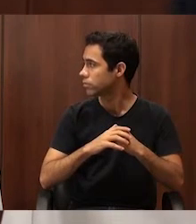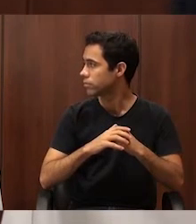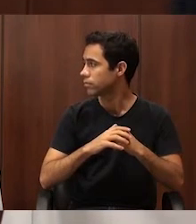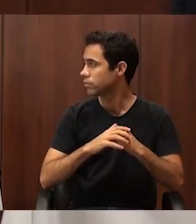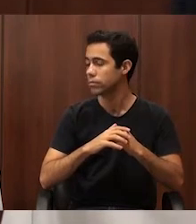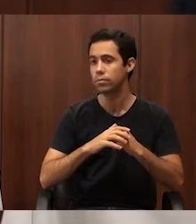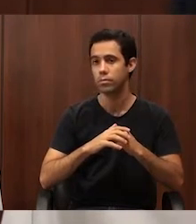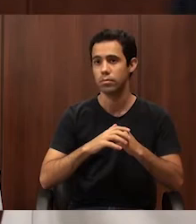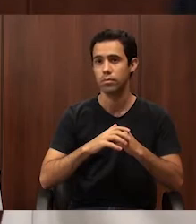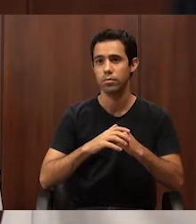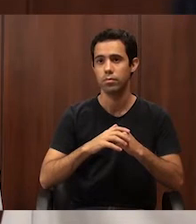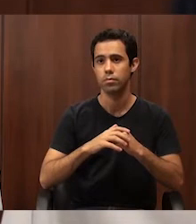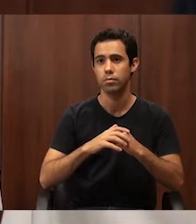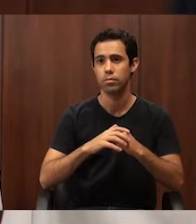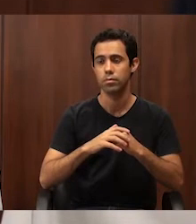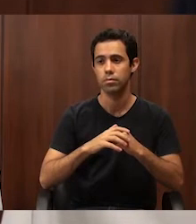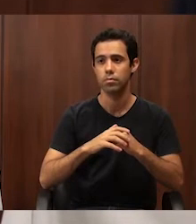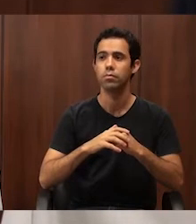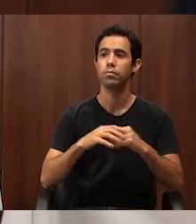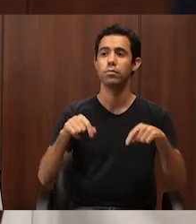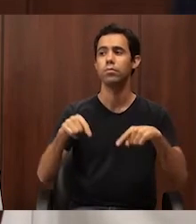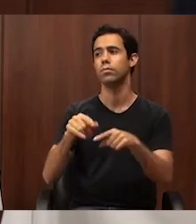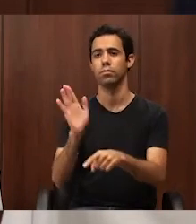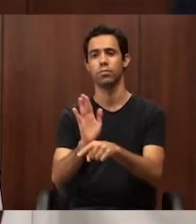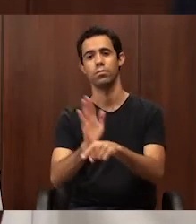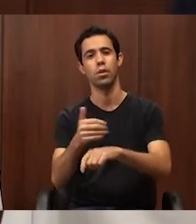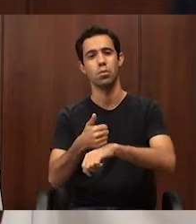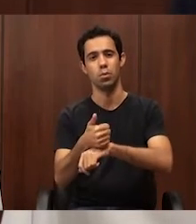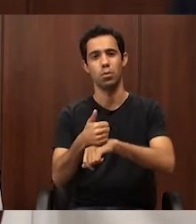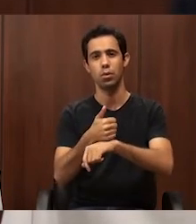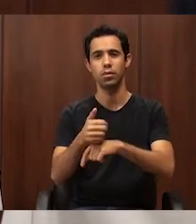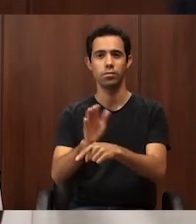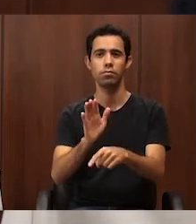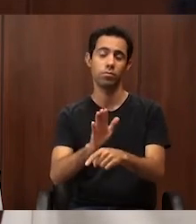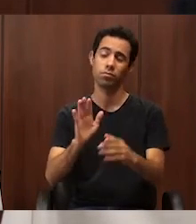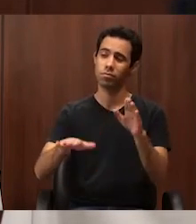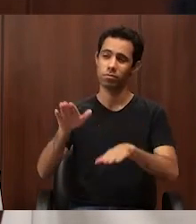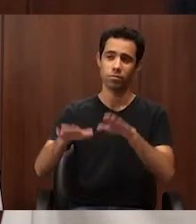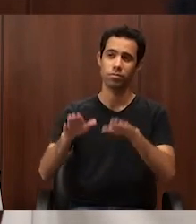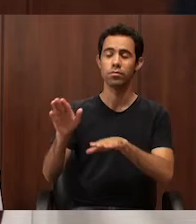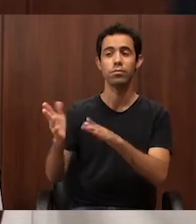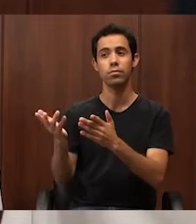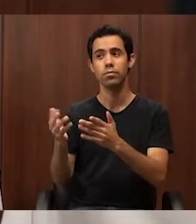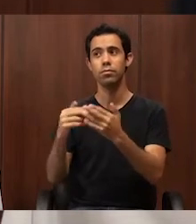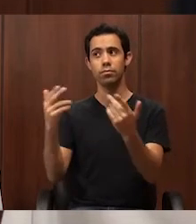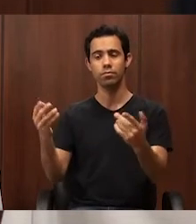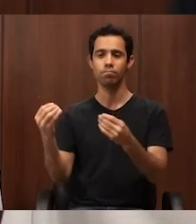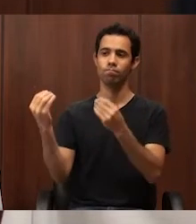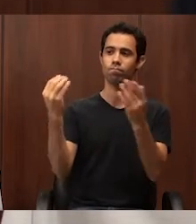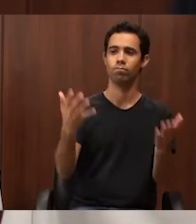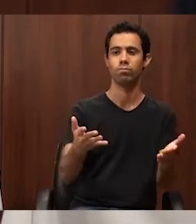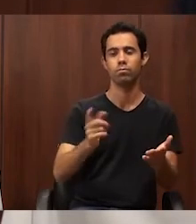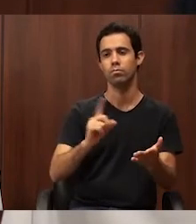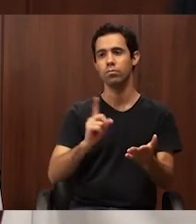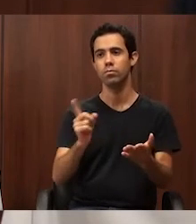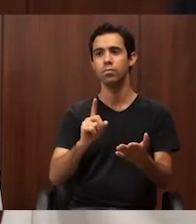tema dos profissionais de apoio, né, que muitas vezes não são disponibilizados. O que acontece? Isso